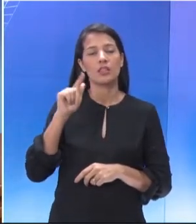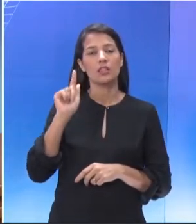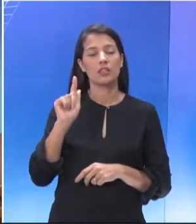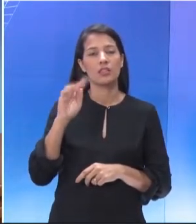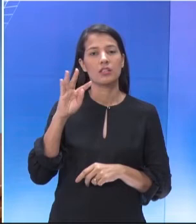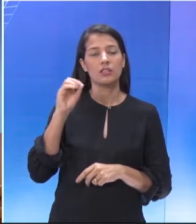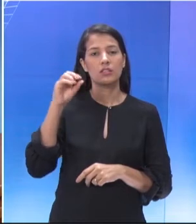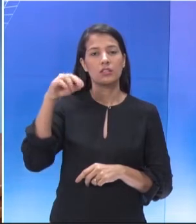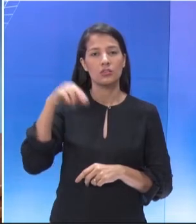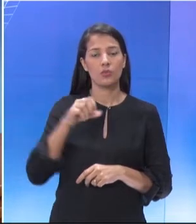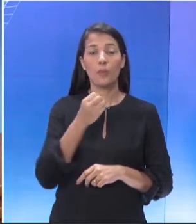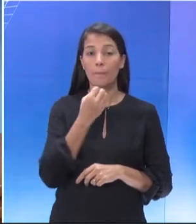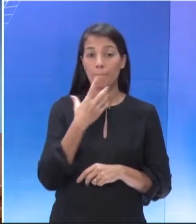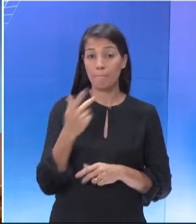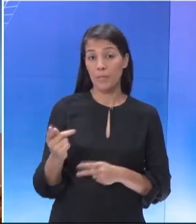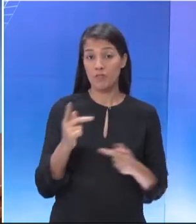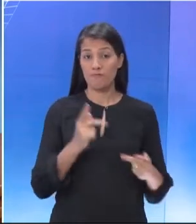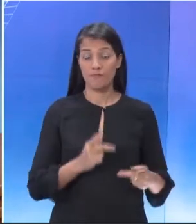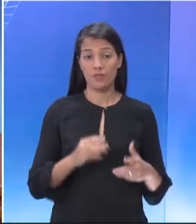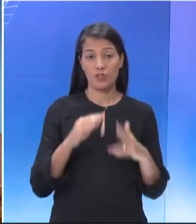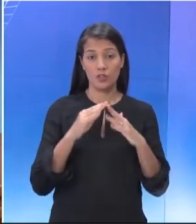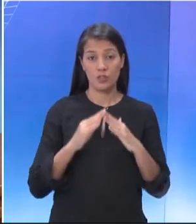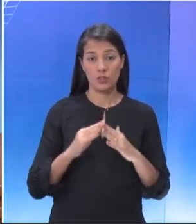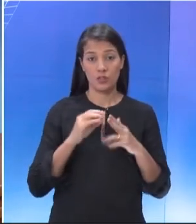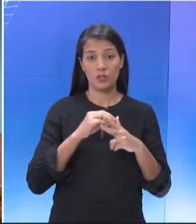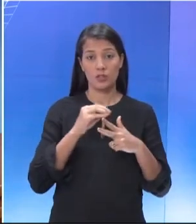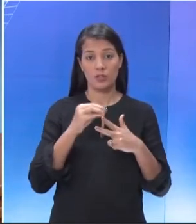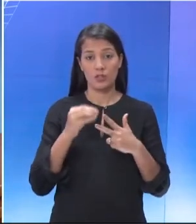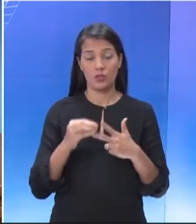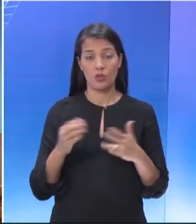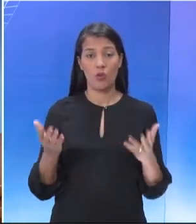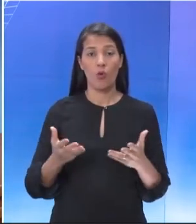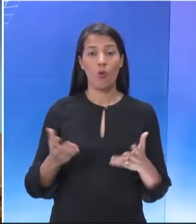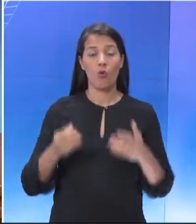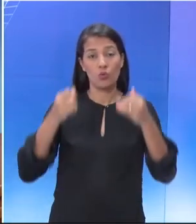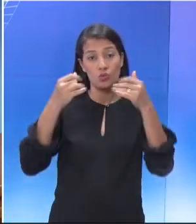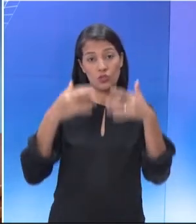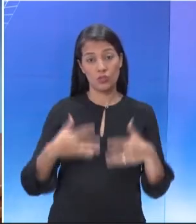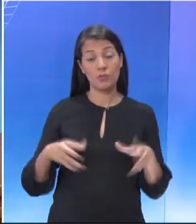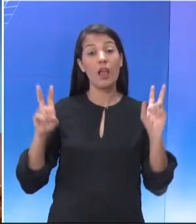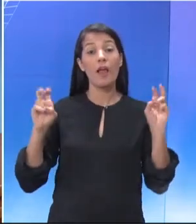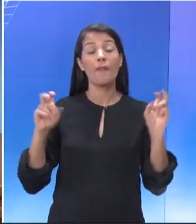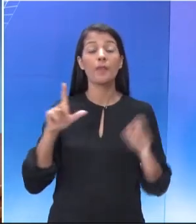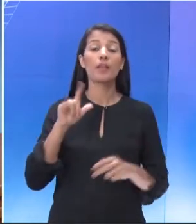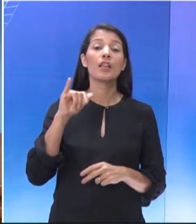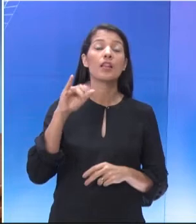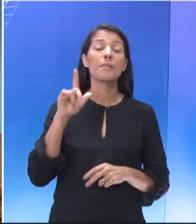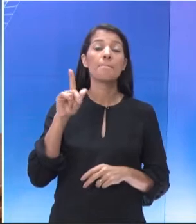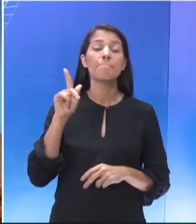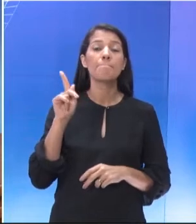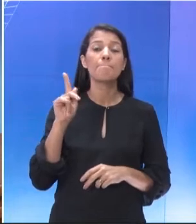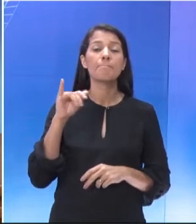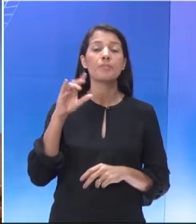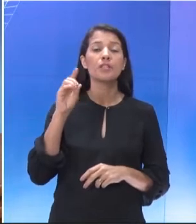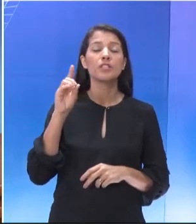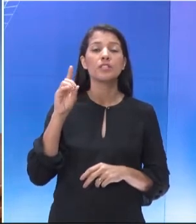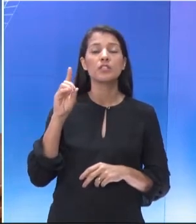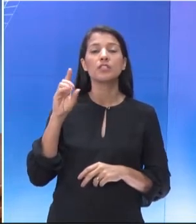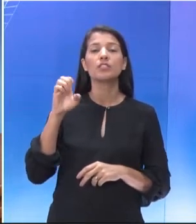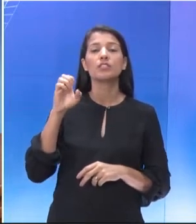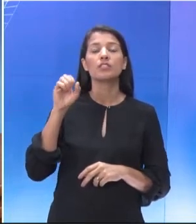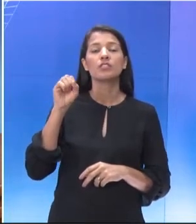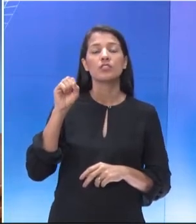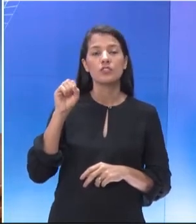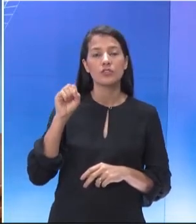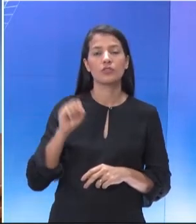bem-vindo ao Tô de Casa no Enem. E hoje nós vamos falar sobre os lipídios, essa tão importante